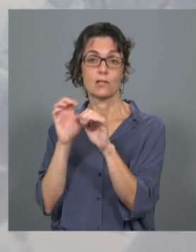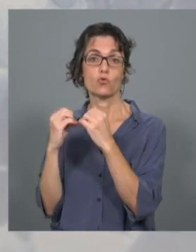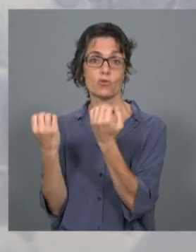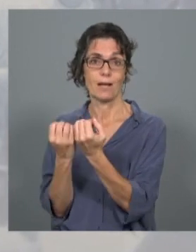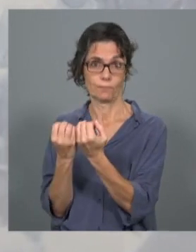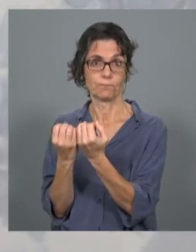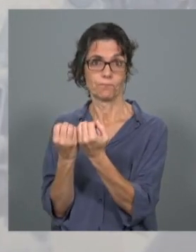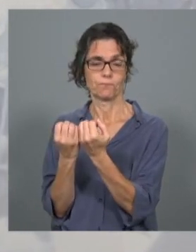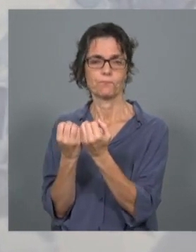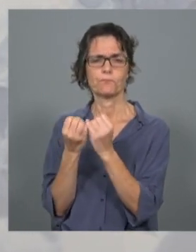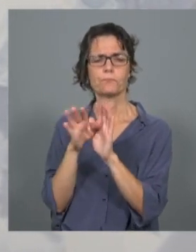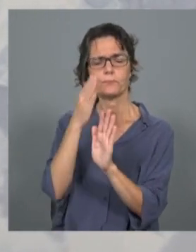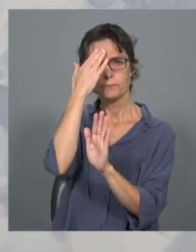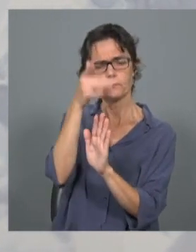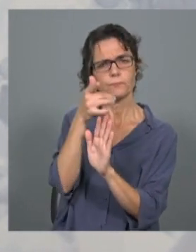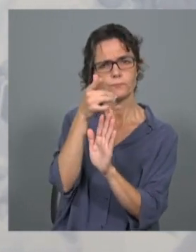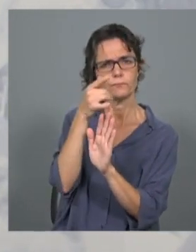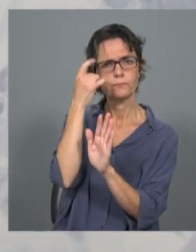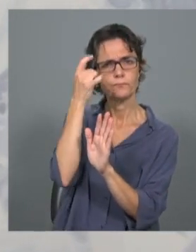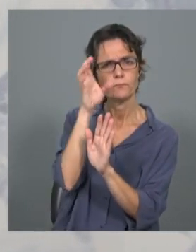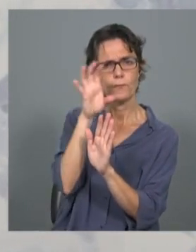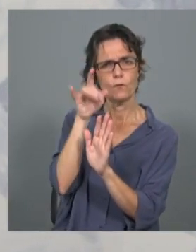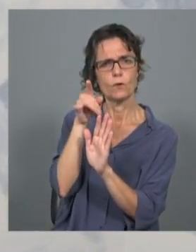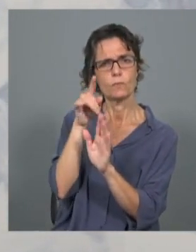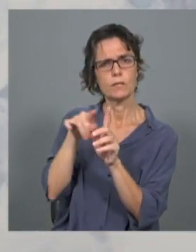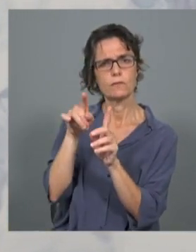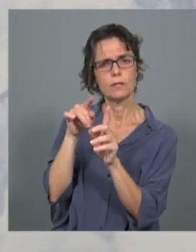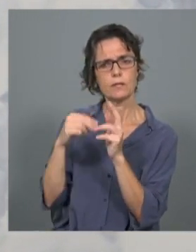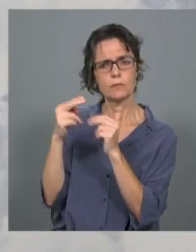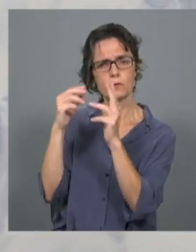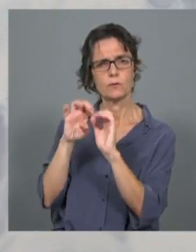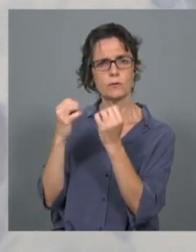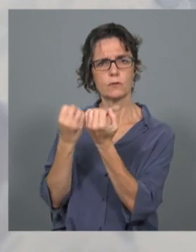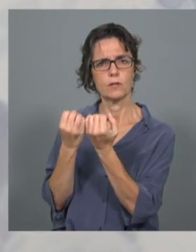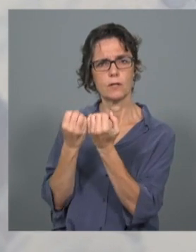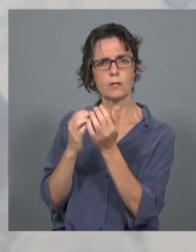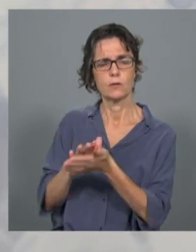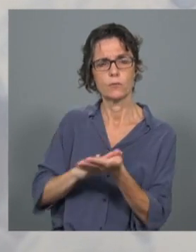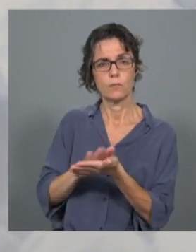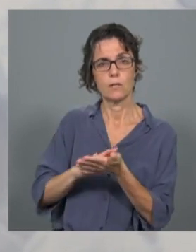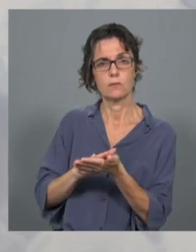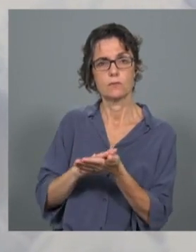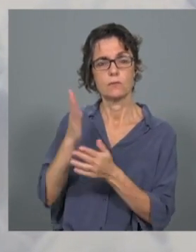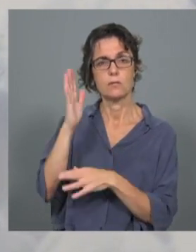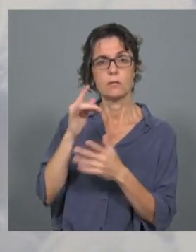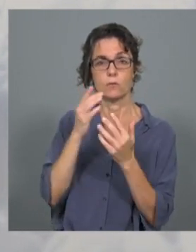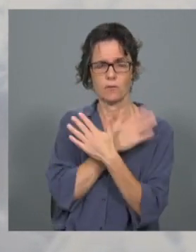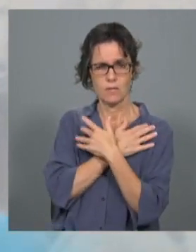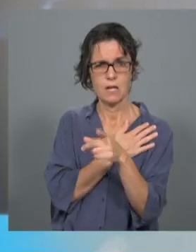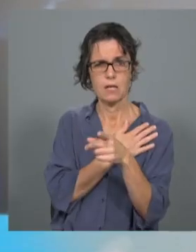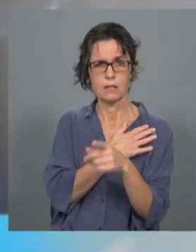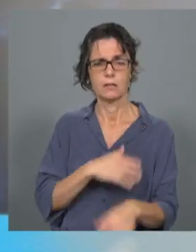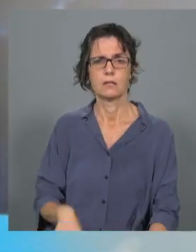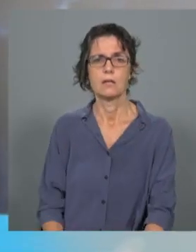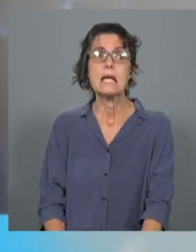Há aqui, de facto, um pensar diferente também para a construção das sociedades a partir do signo da amizade. Exatamente. Portanto, eu quase que